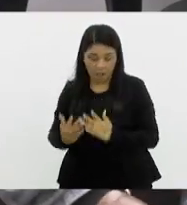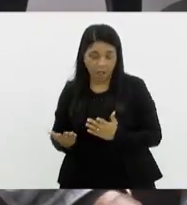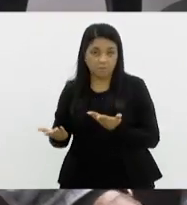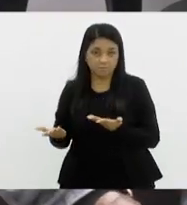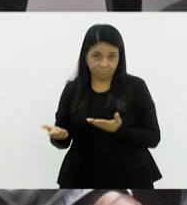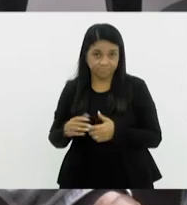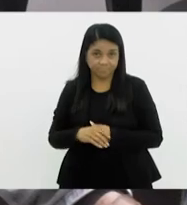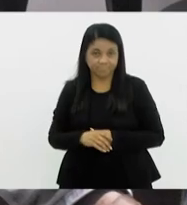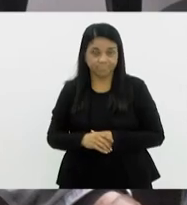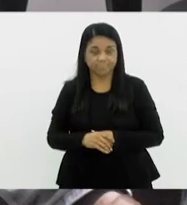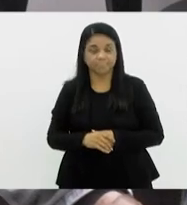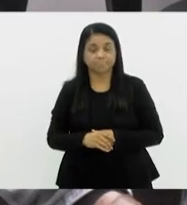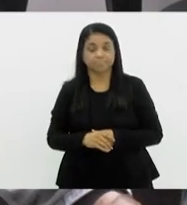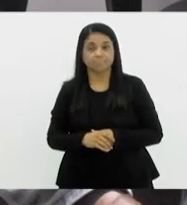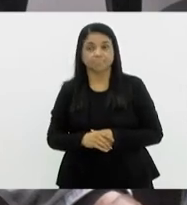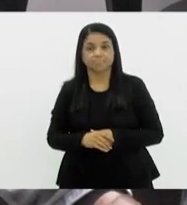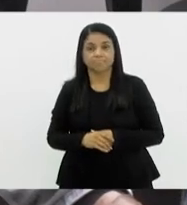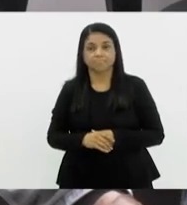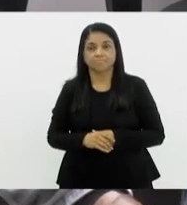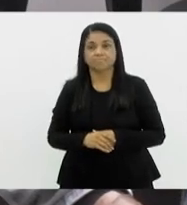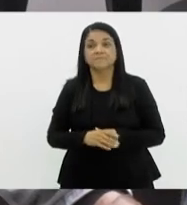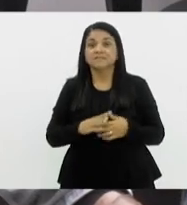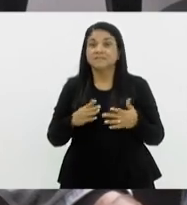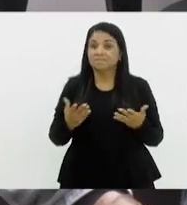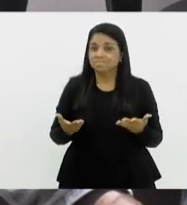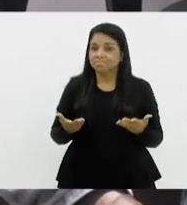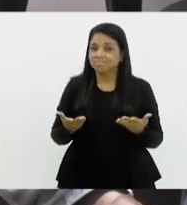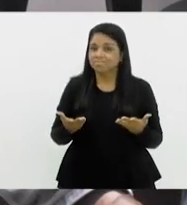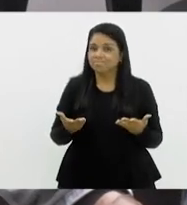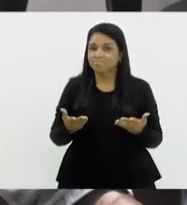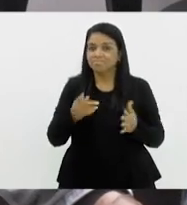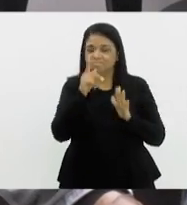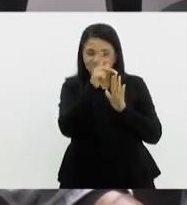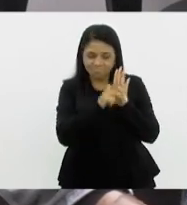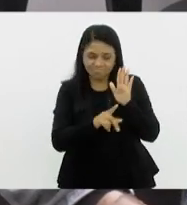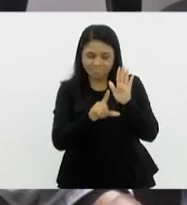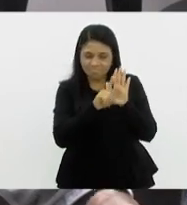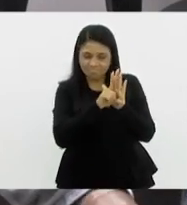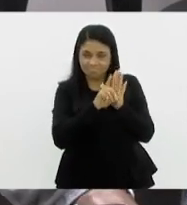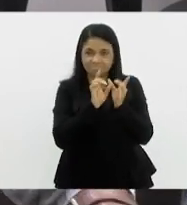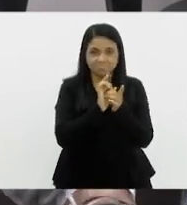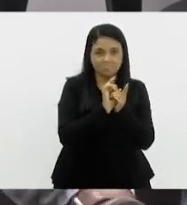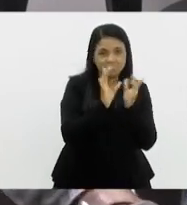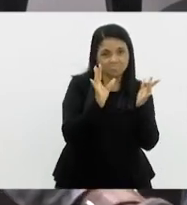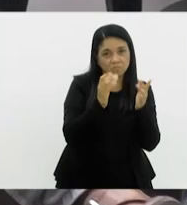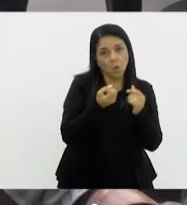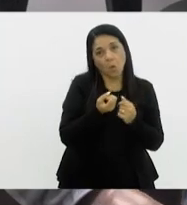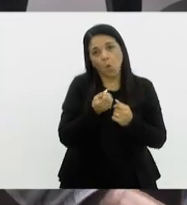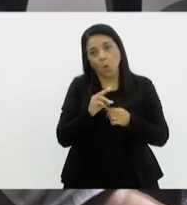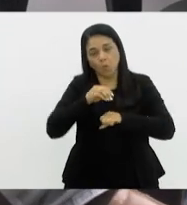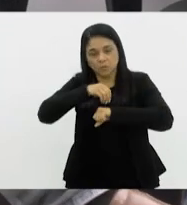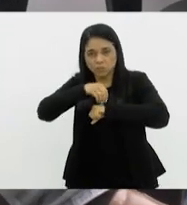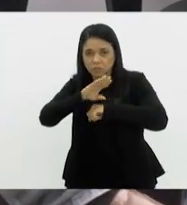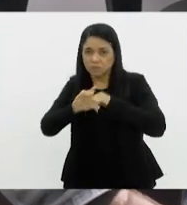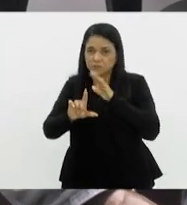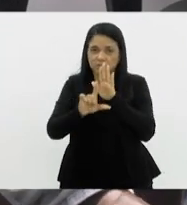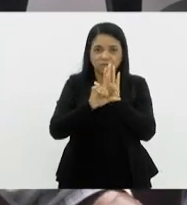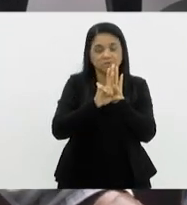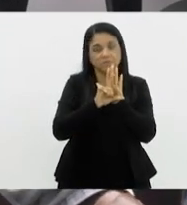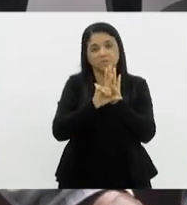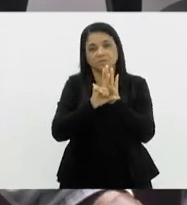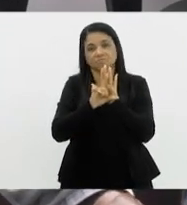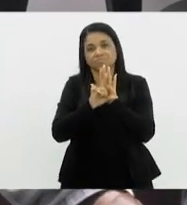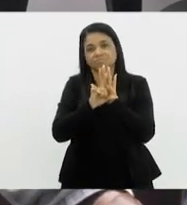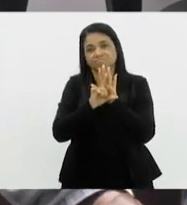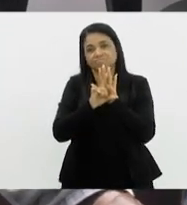Então, é aquele negócio. Projeto autorizativo e indicação legislativa é